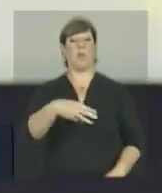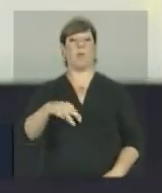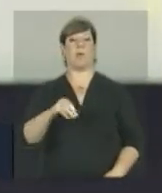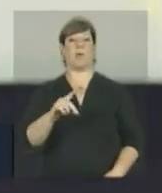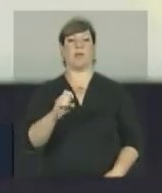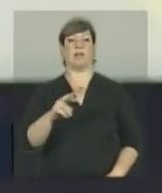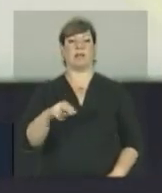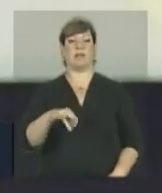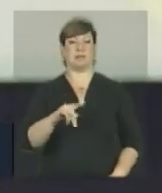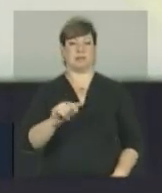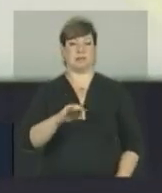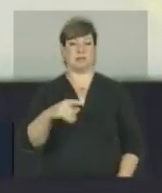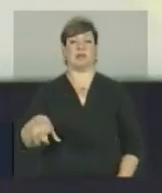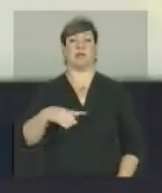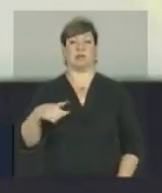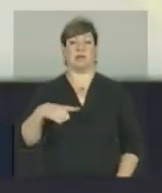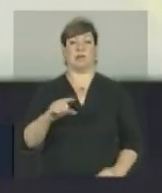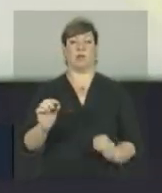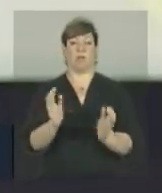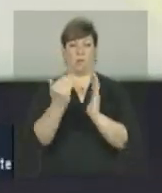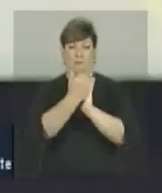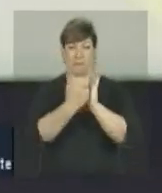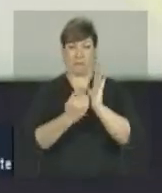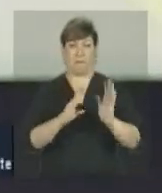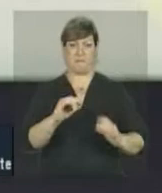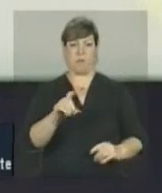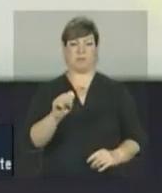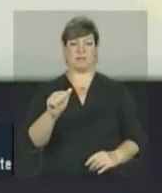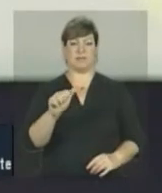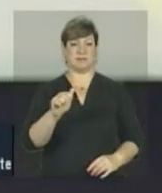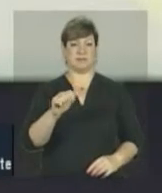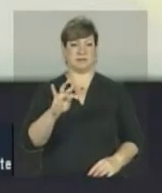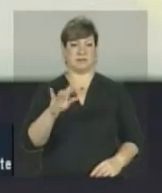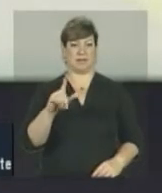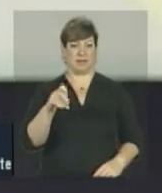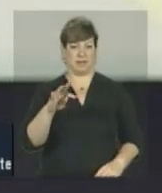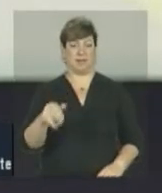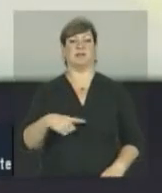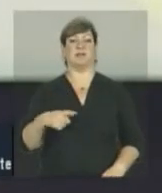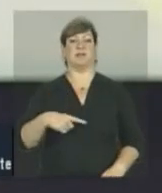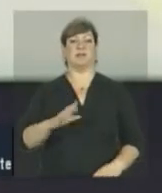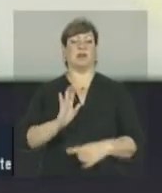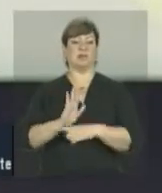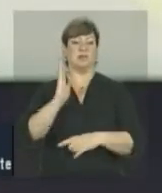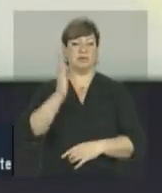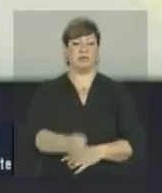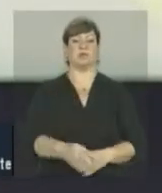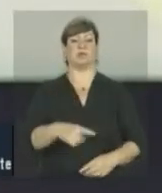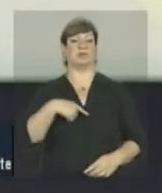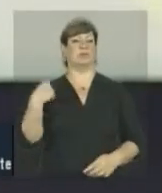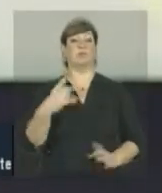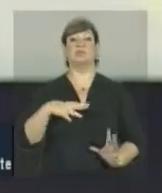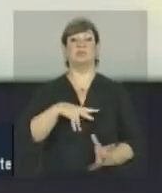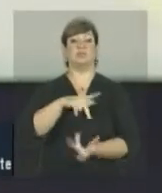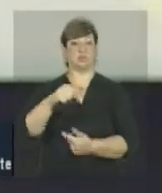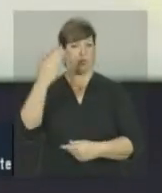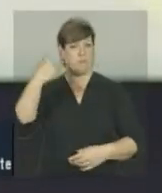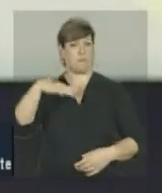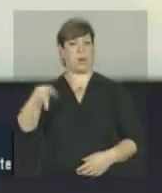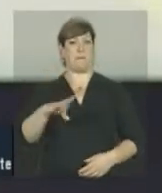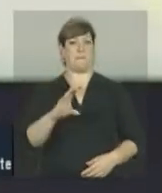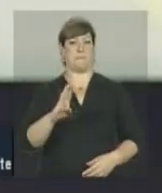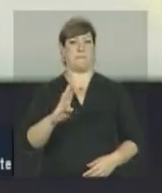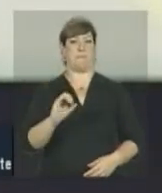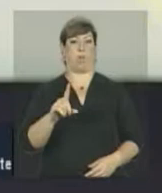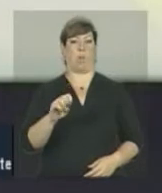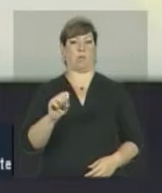programa Bolsa Atleta, que hoje é talvez o mais importante programa de apoio direto ao atleta no mundo. E na sua concepção inicial